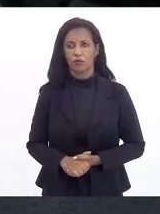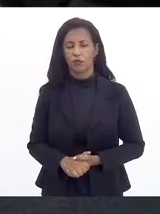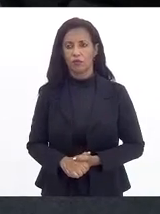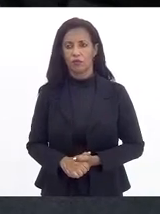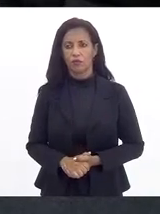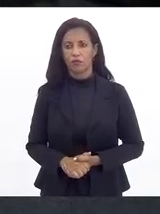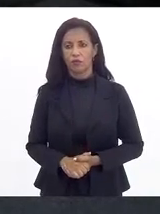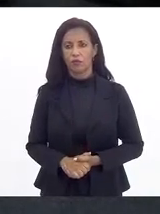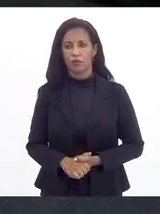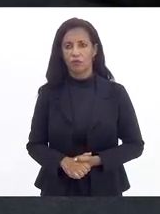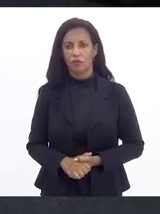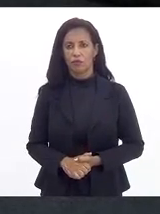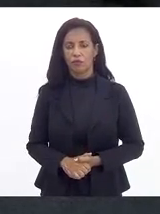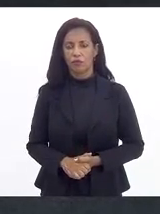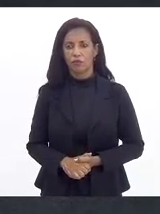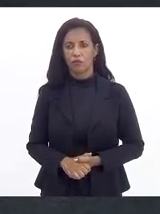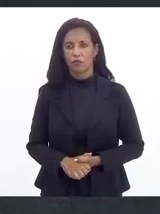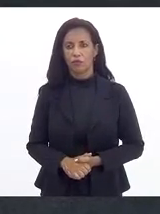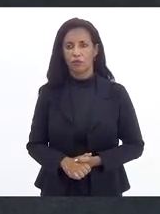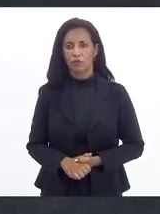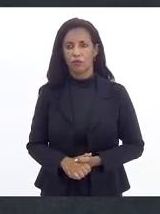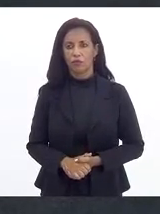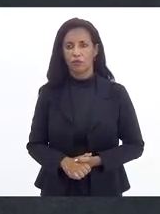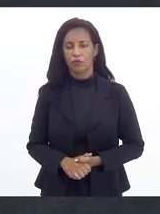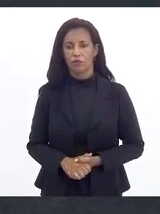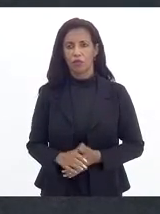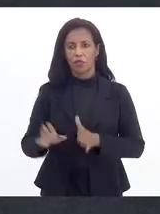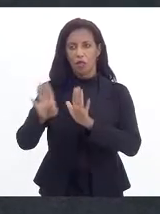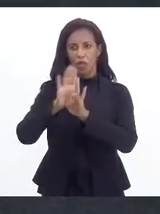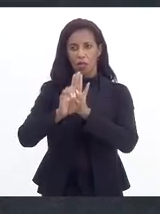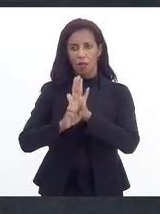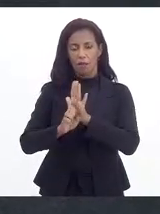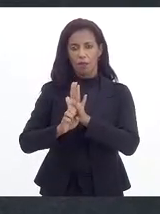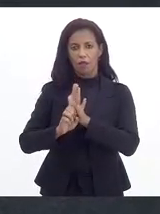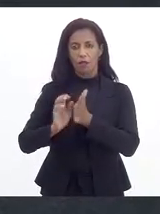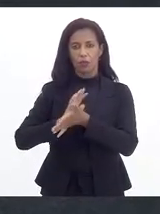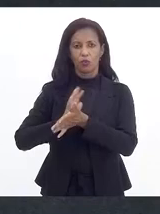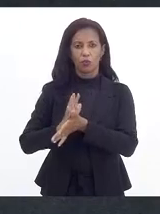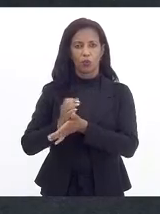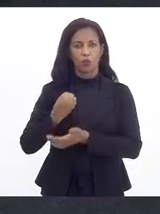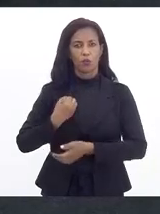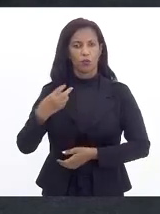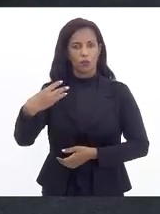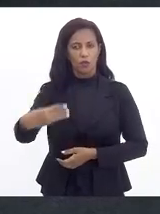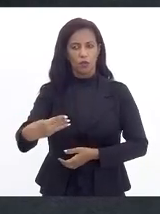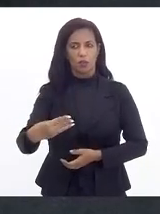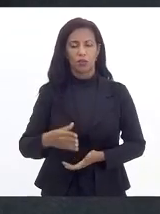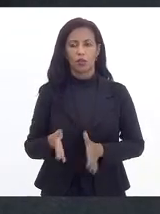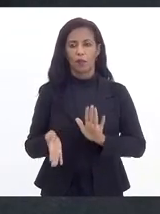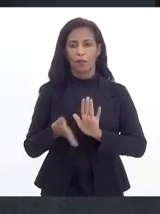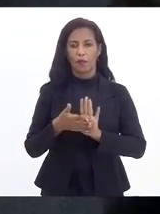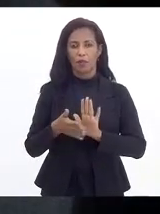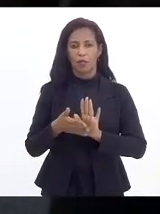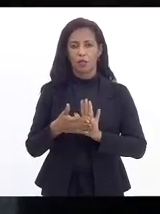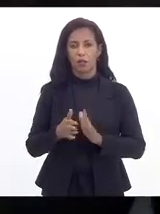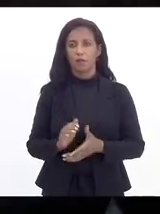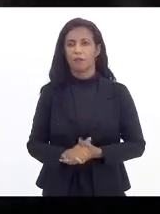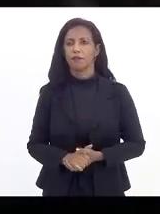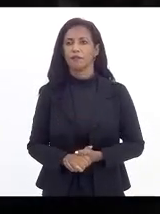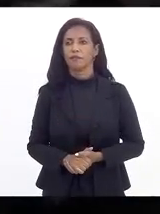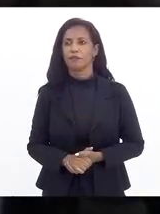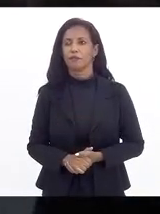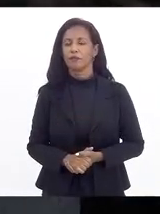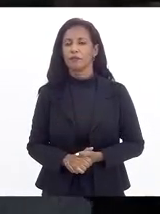e a emenda supressiva número 3. Então, o parecer